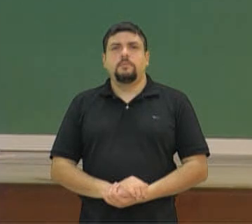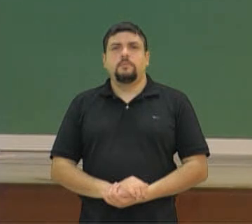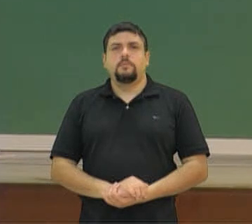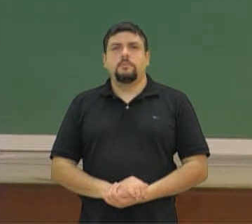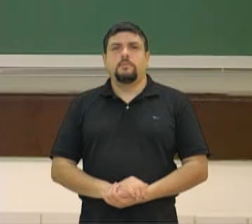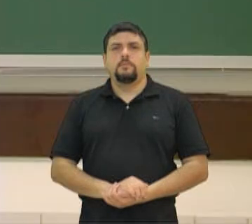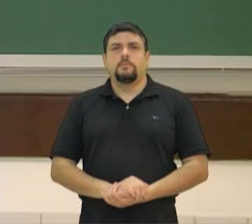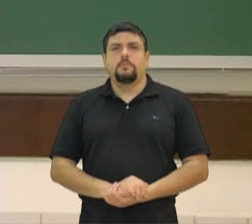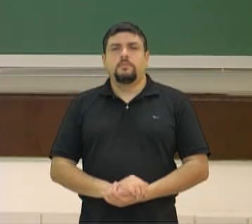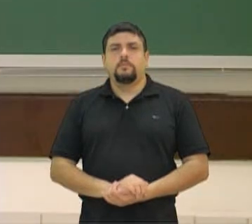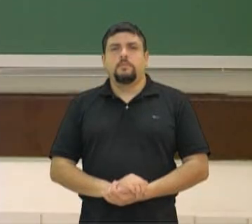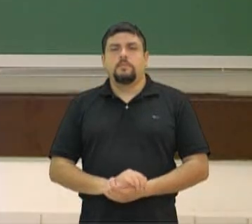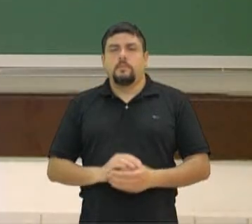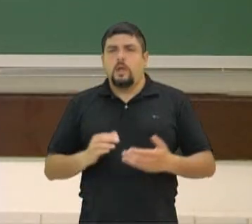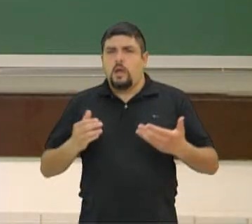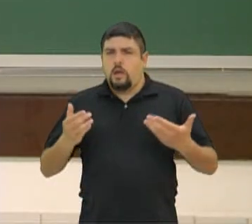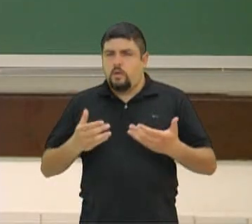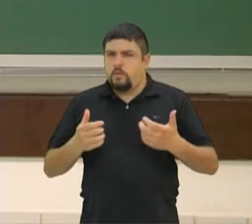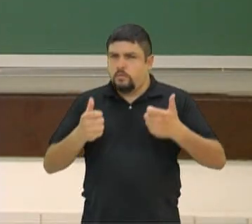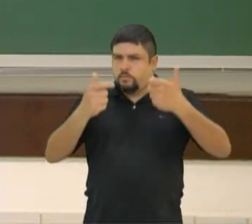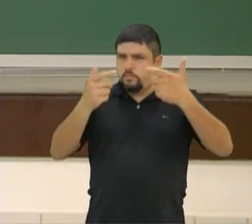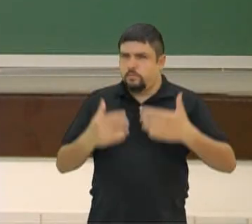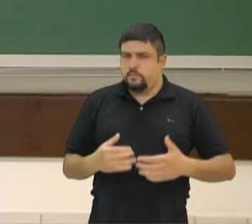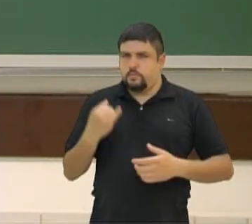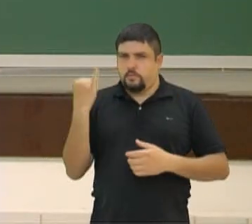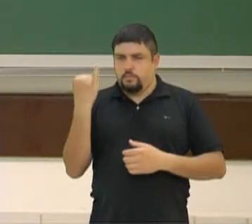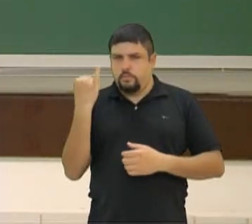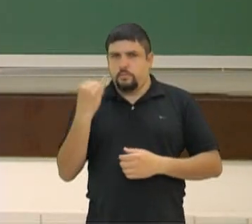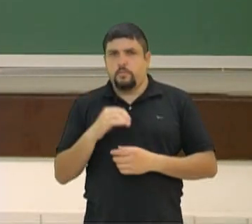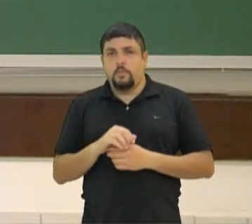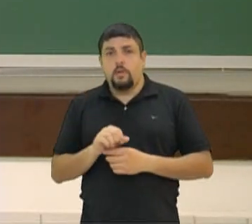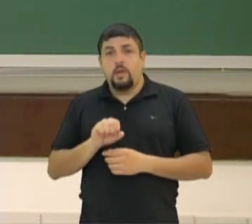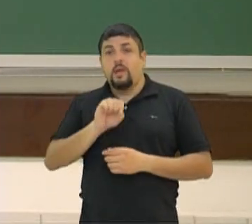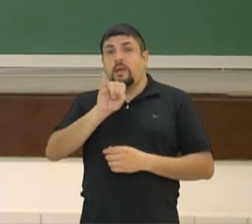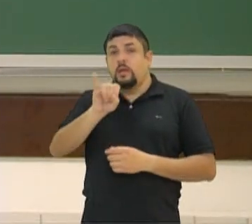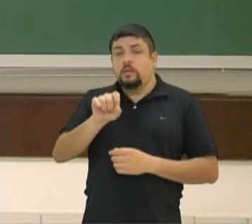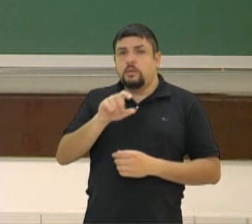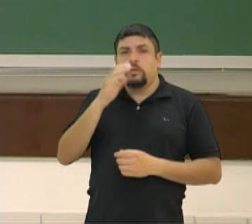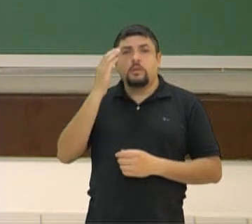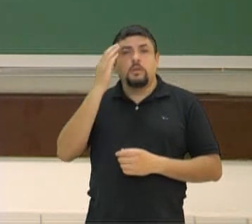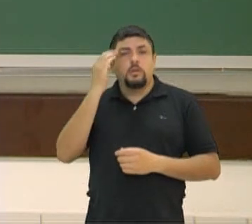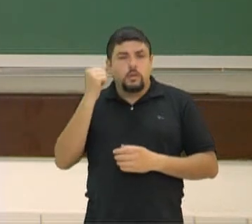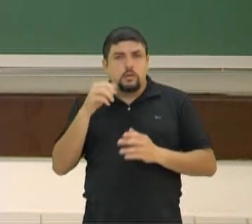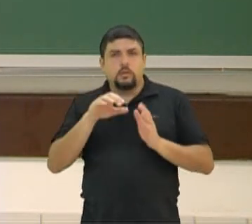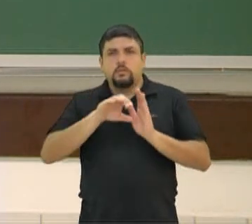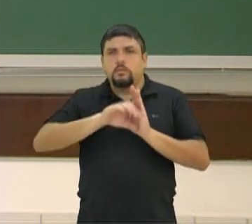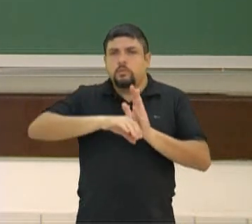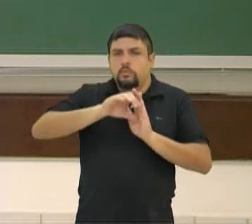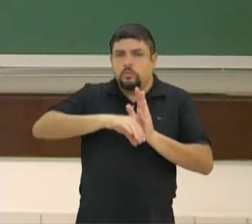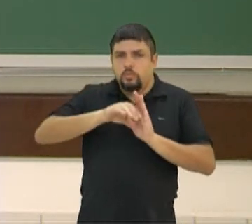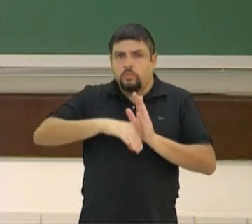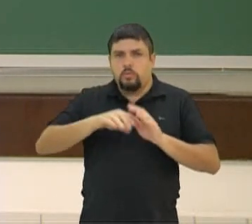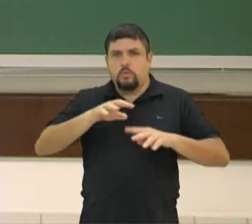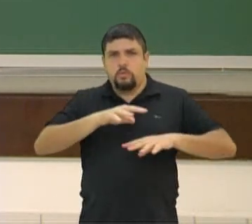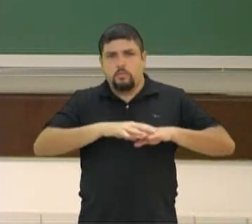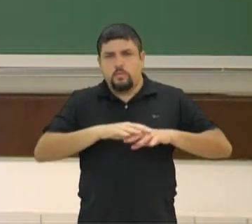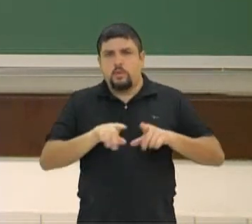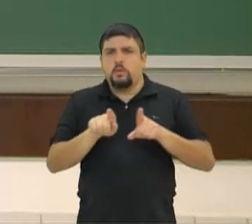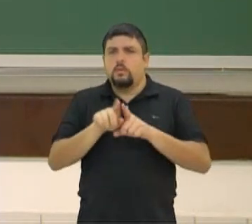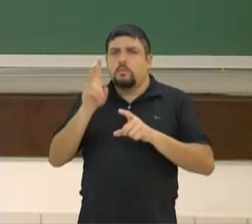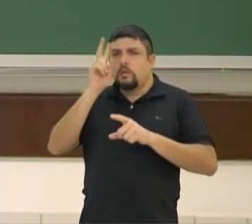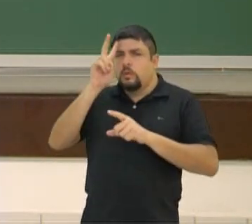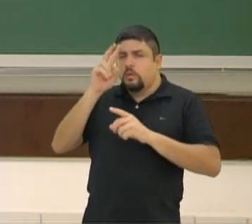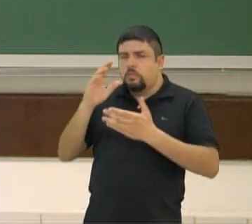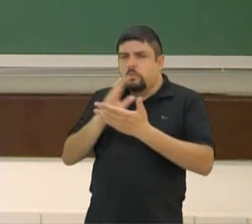48. Agora, gente, eu vou falar de algo bastante importante. Se você tem domínio de alguns conceitos e se você lembrar de algumas